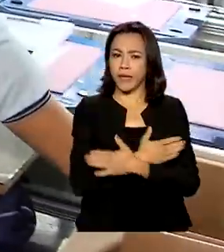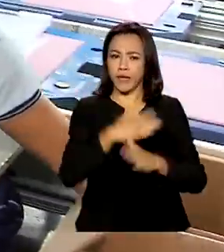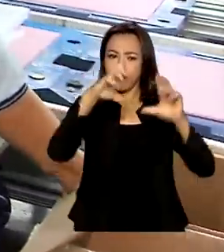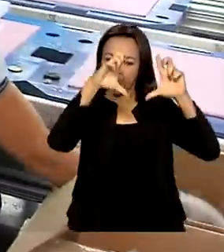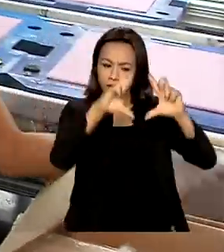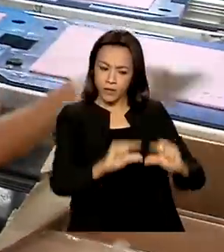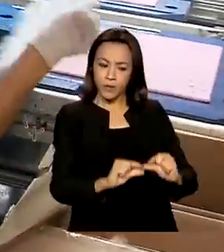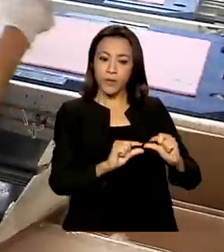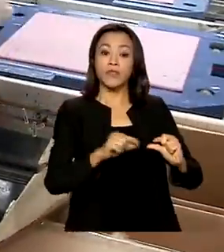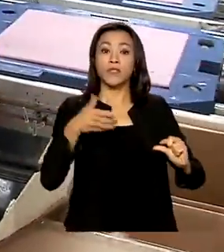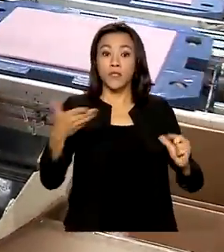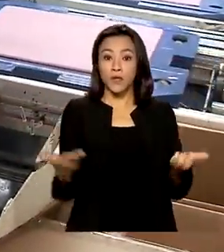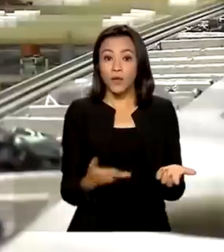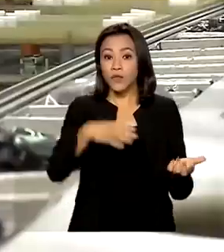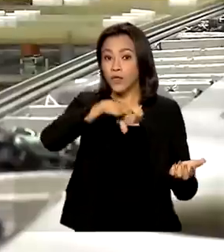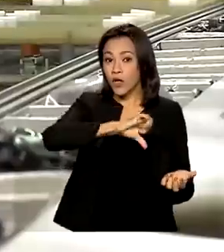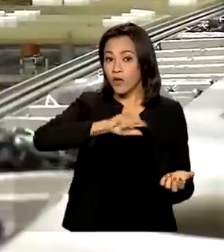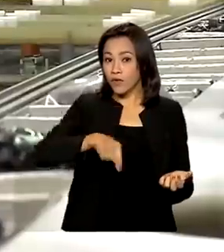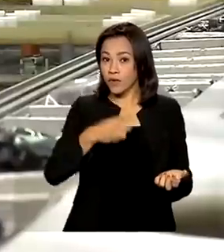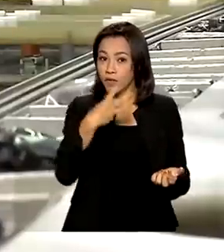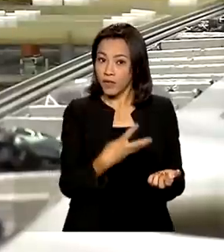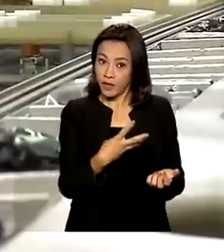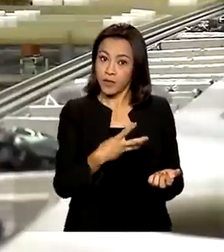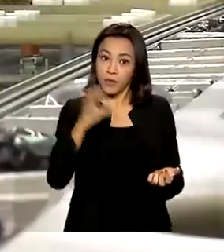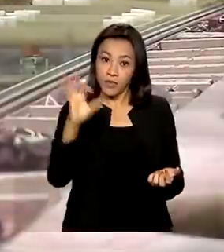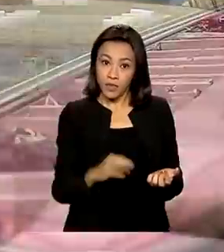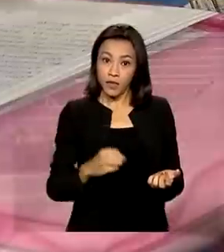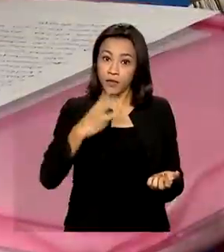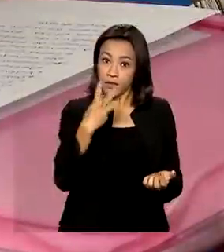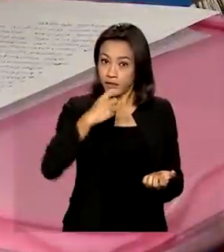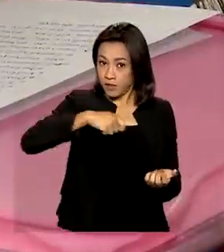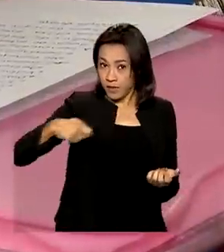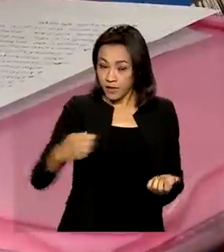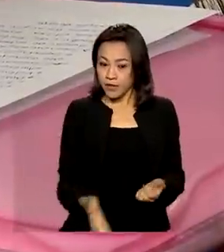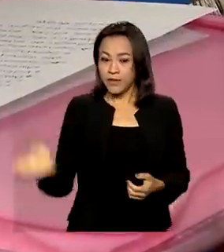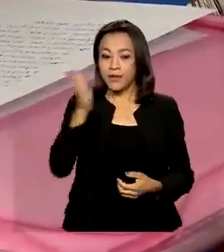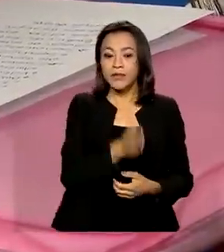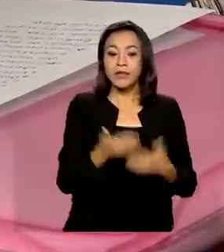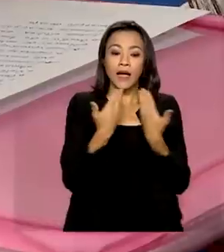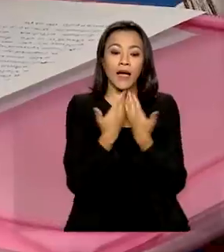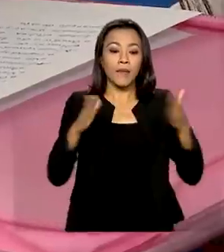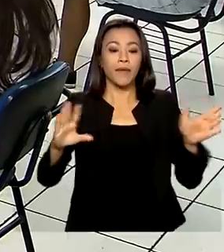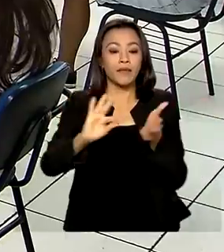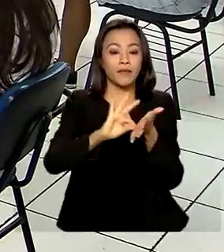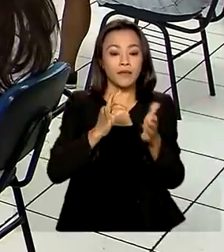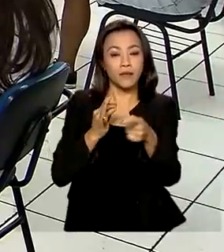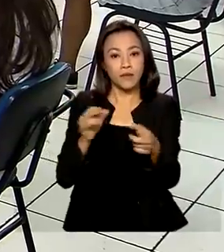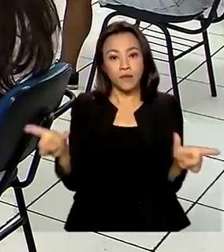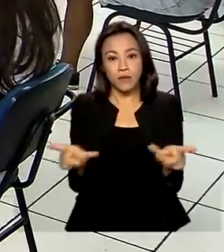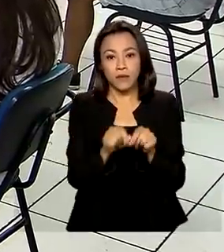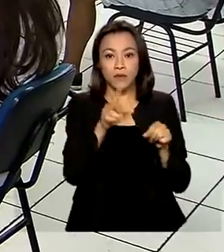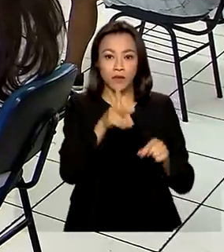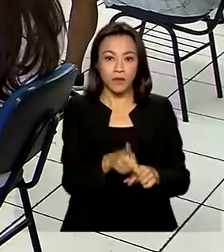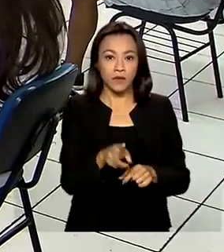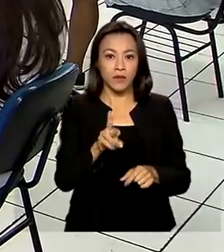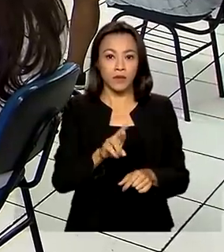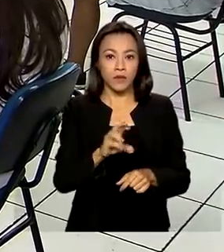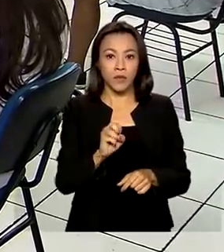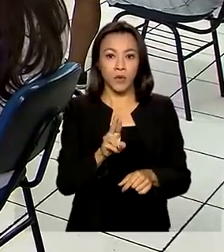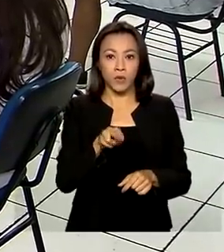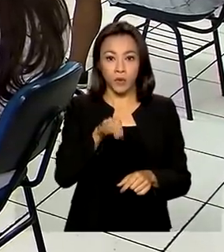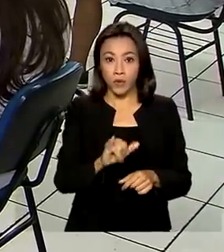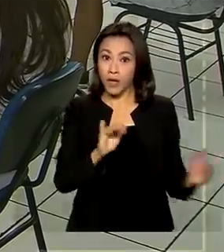e fica em nove, três por cento no segundo trimestre inscrições abertas para o ProUni prazo vai só até